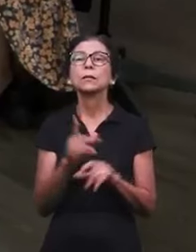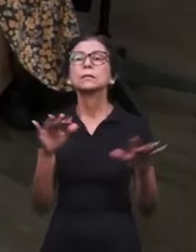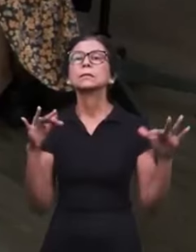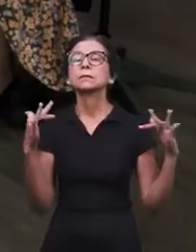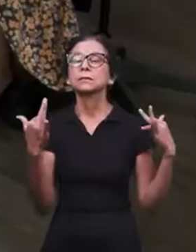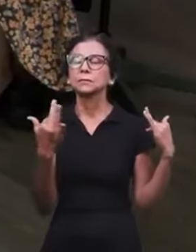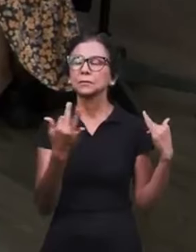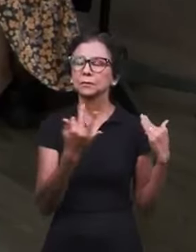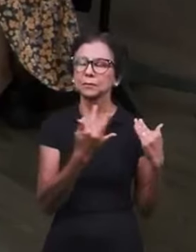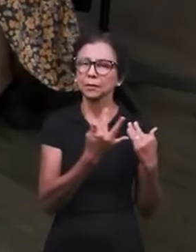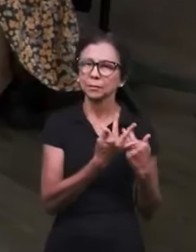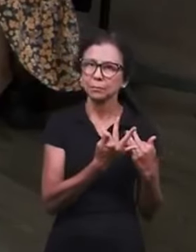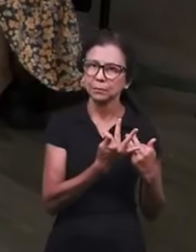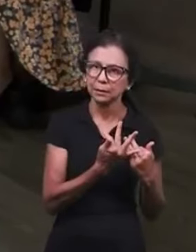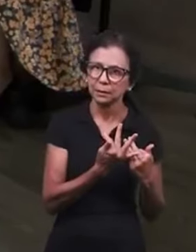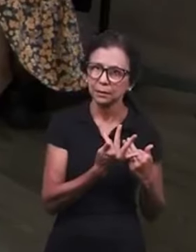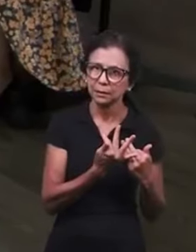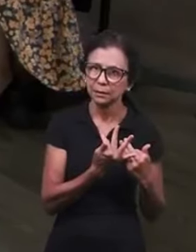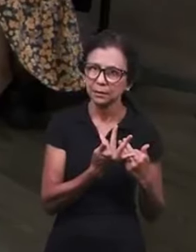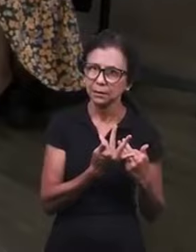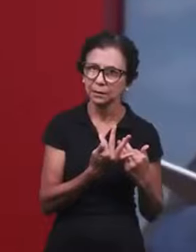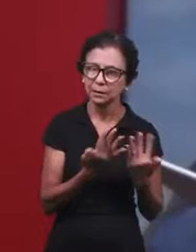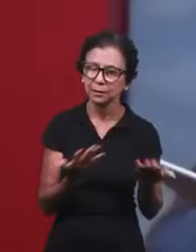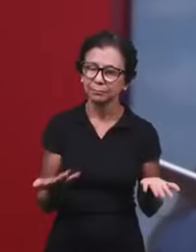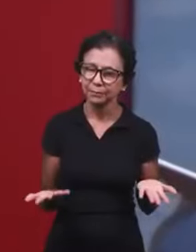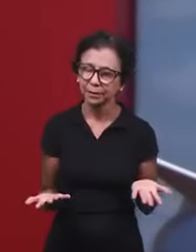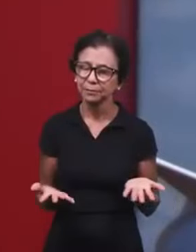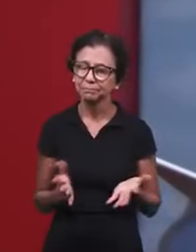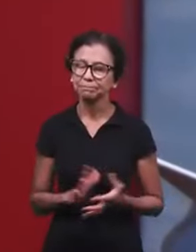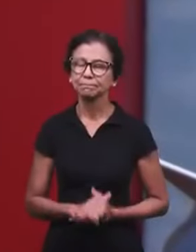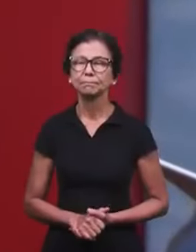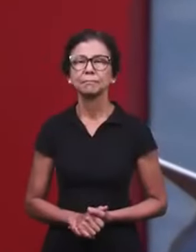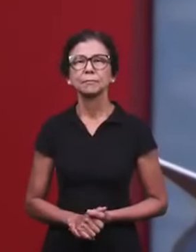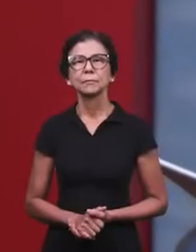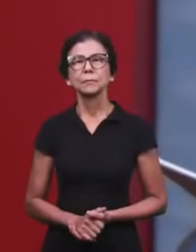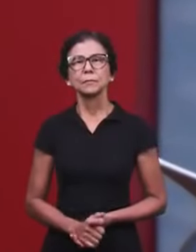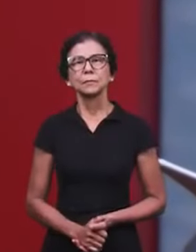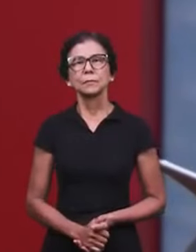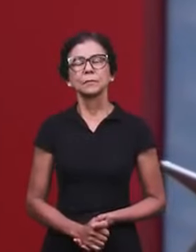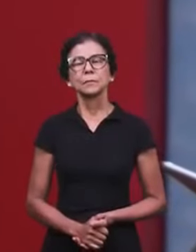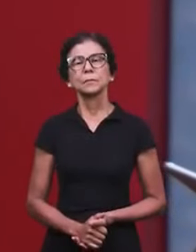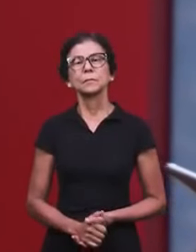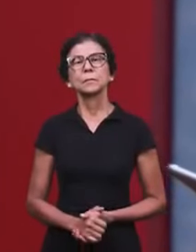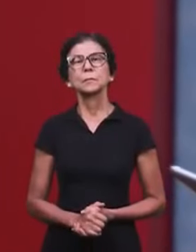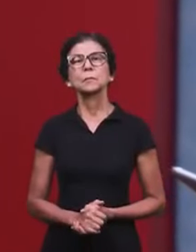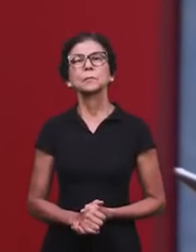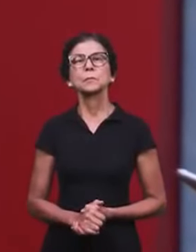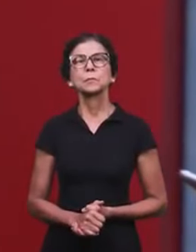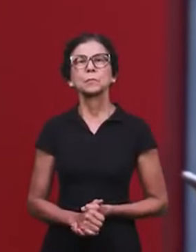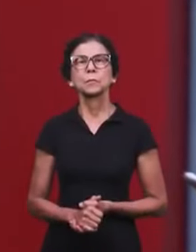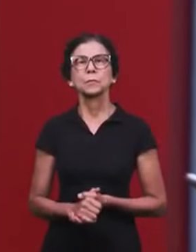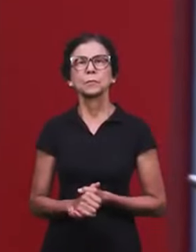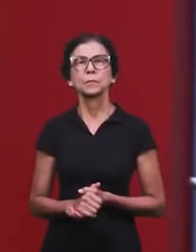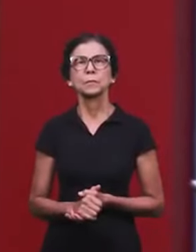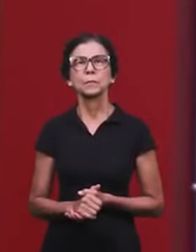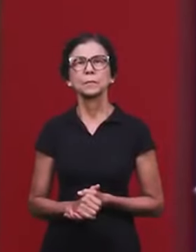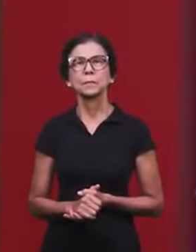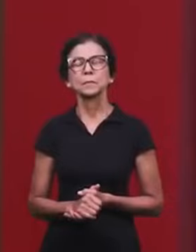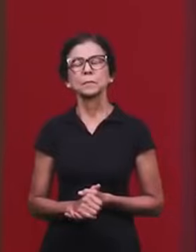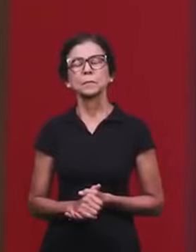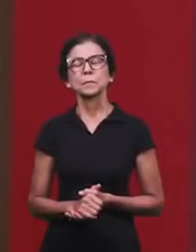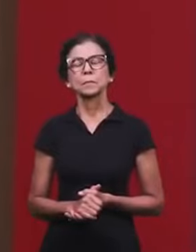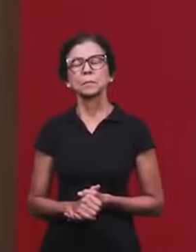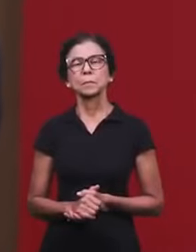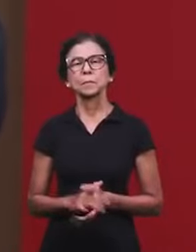recíproca também deve ser considerada então a família é quem são as pessoas que